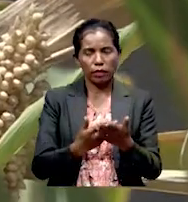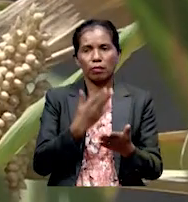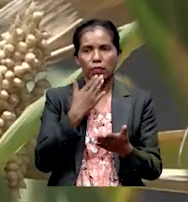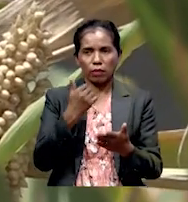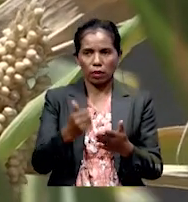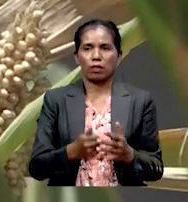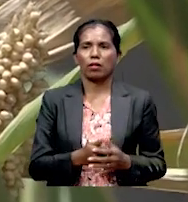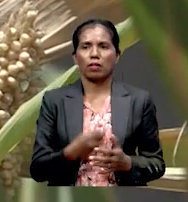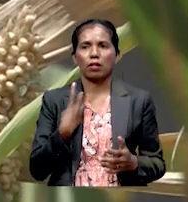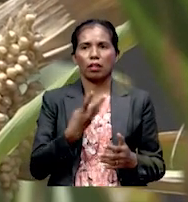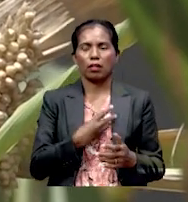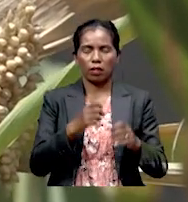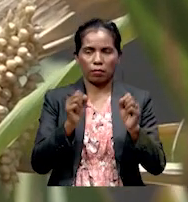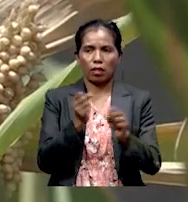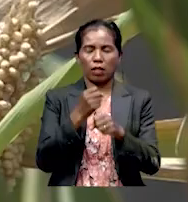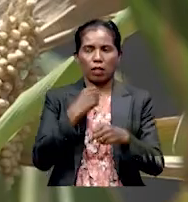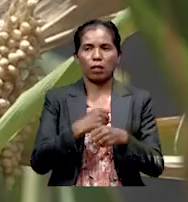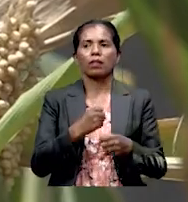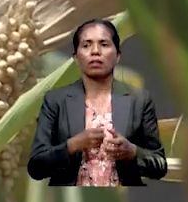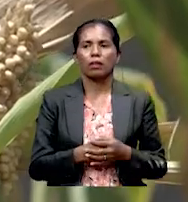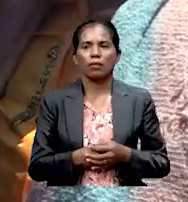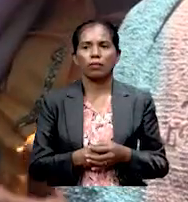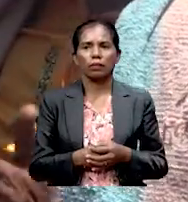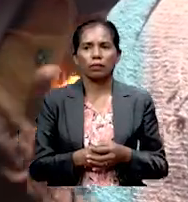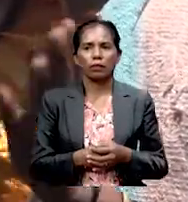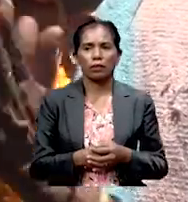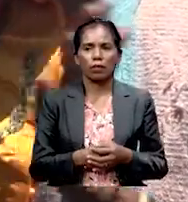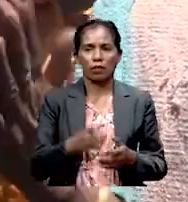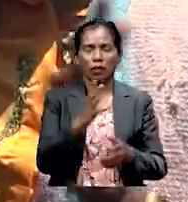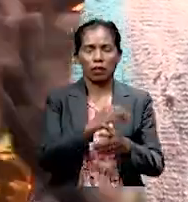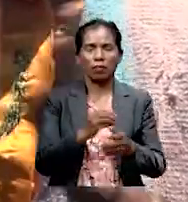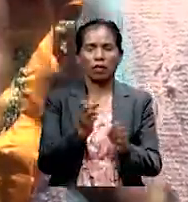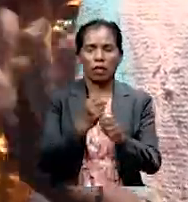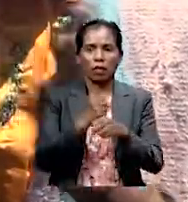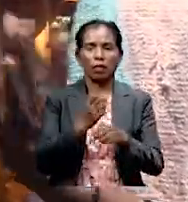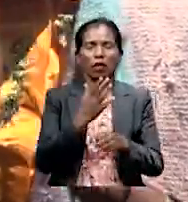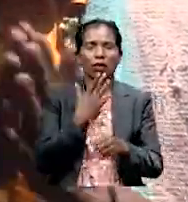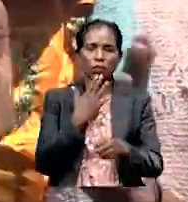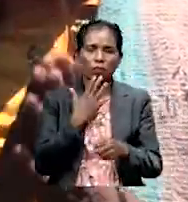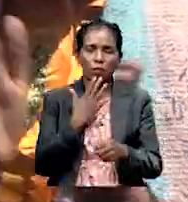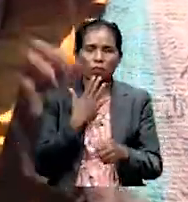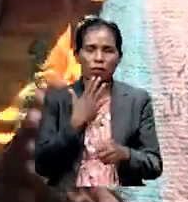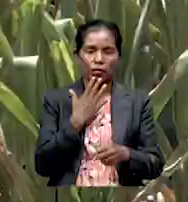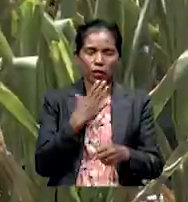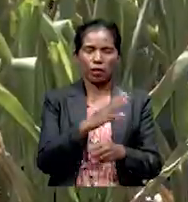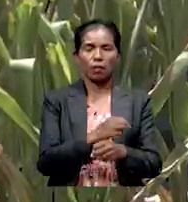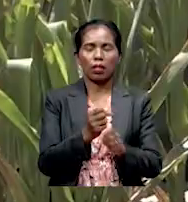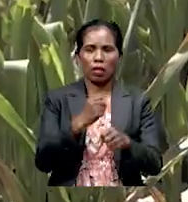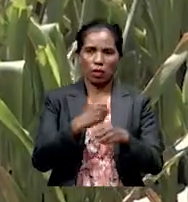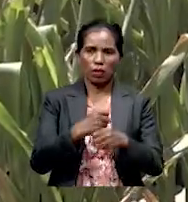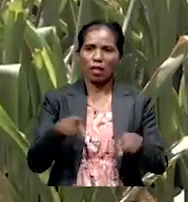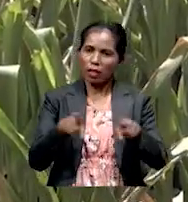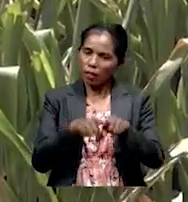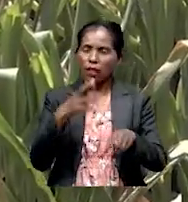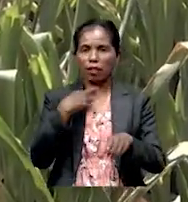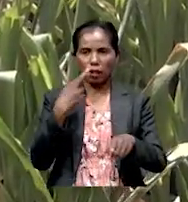hala desde produtos de beleza até açúcar, doce, batuara, balbele hala hansa eto, não mos nia bele,